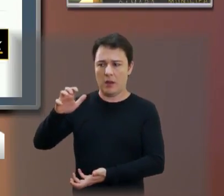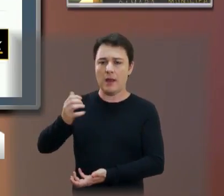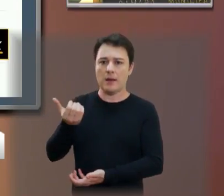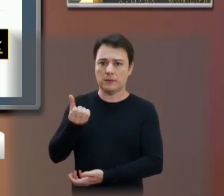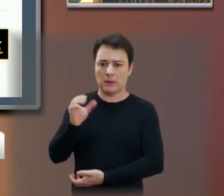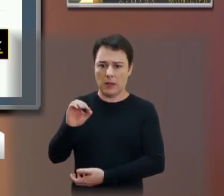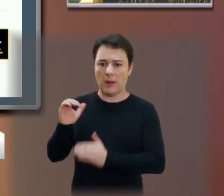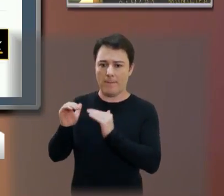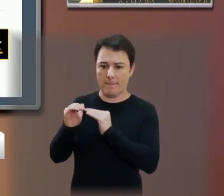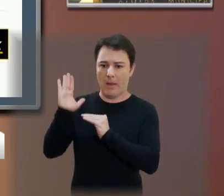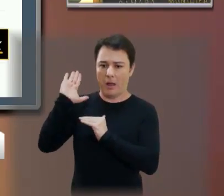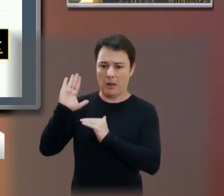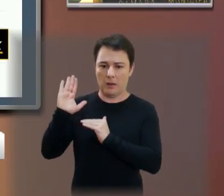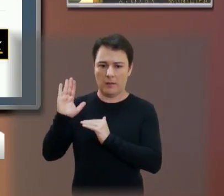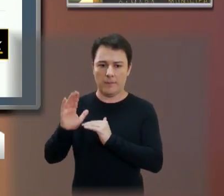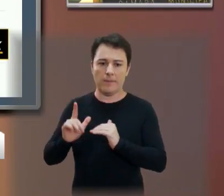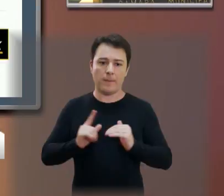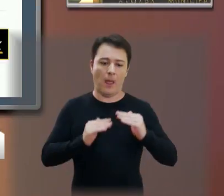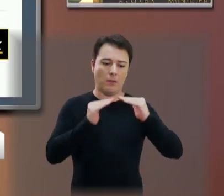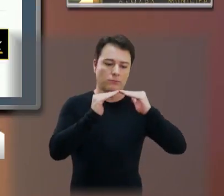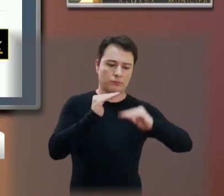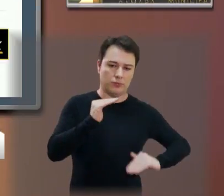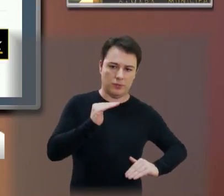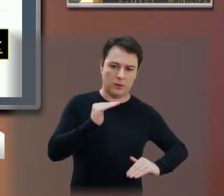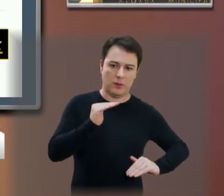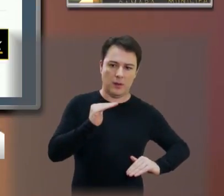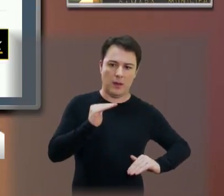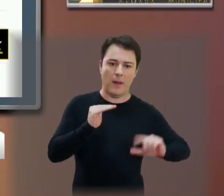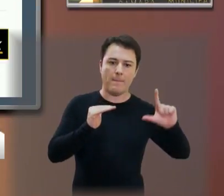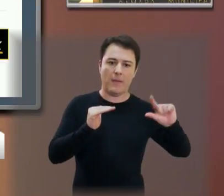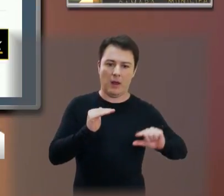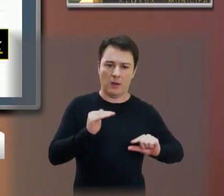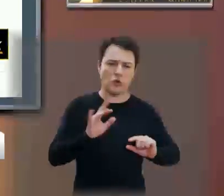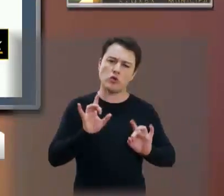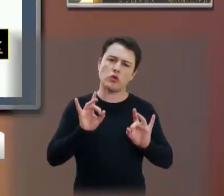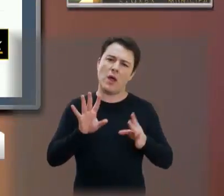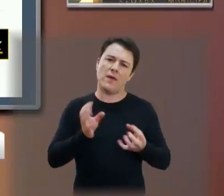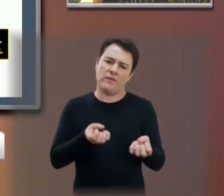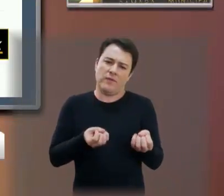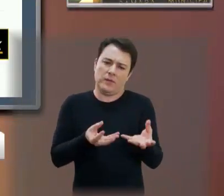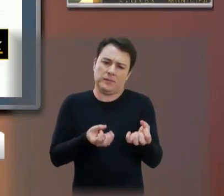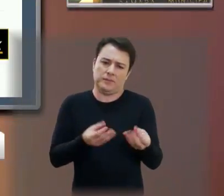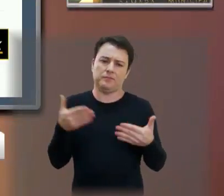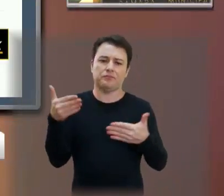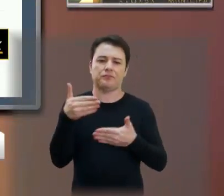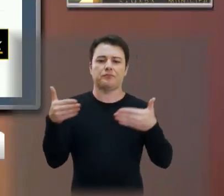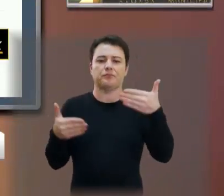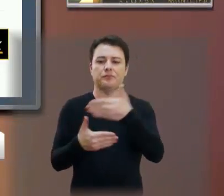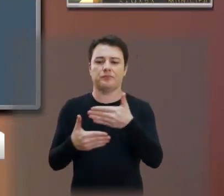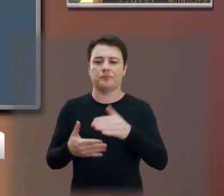anos e 32 abaixo, só para conhecimento. E o próximo?